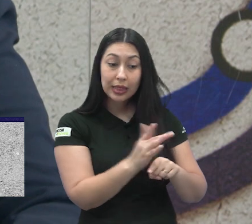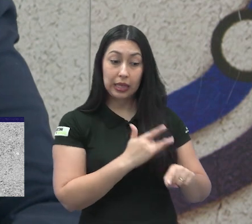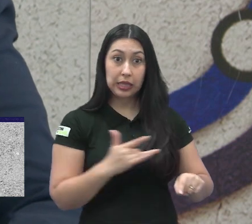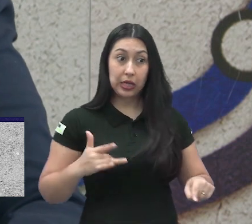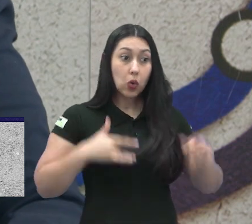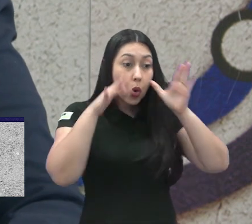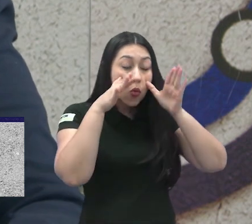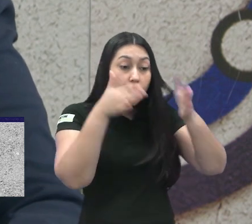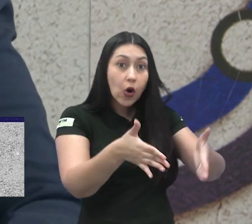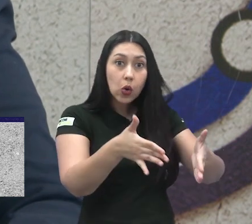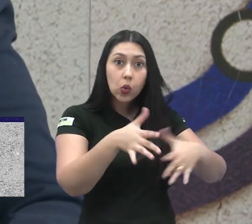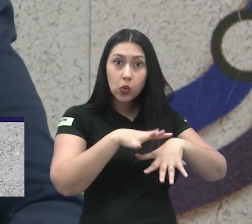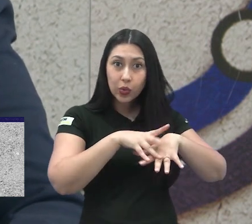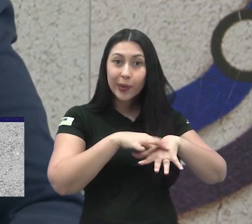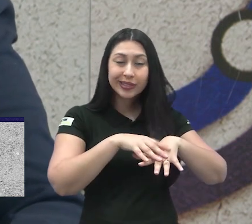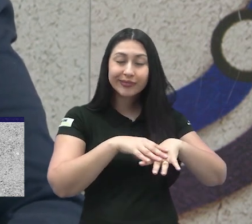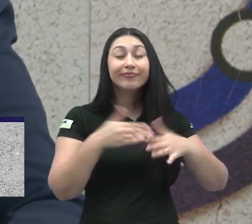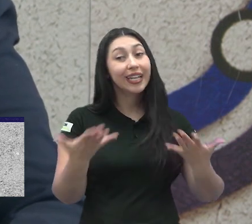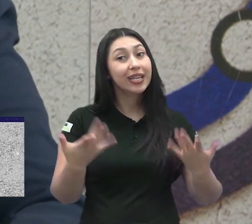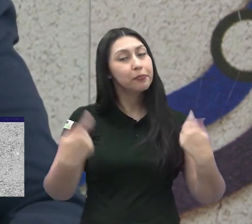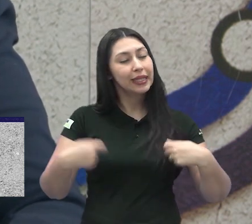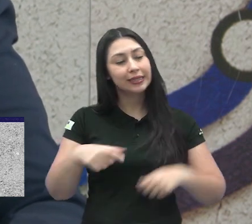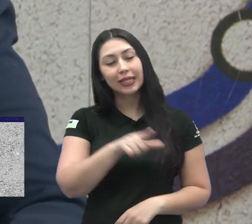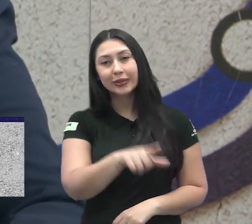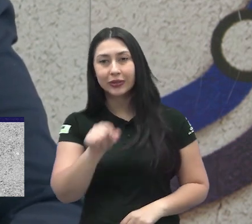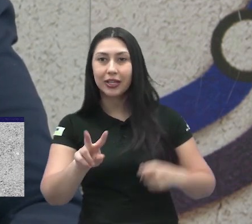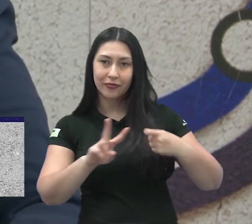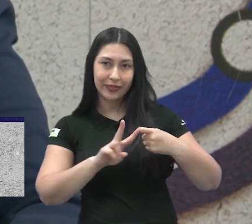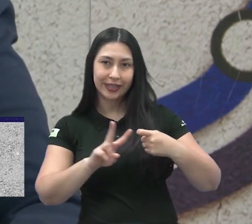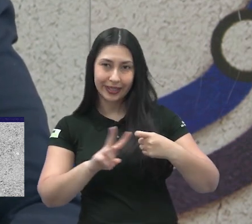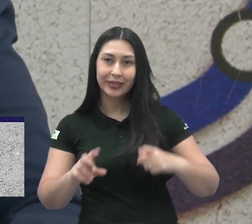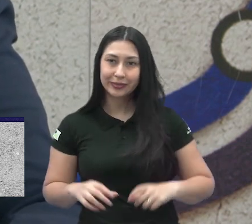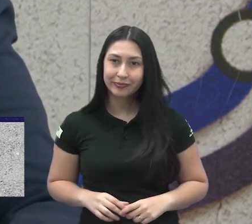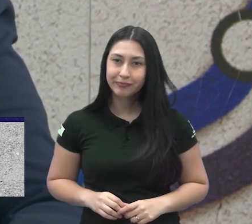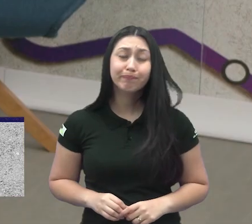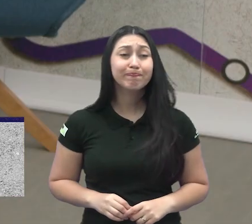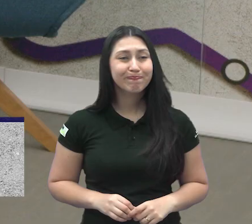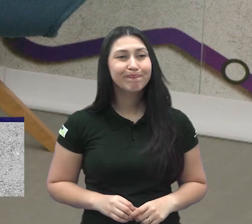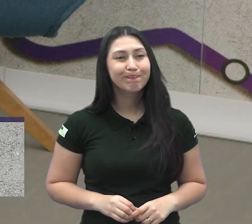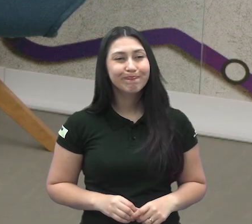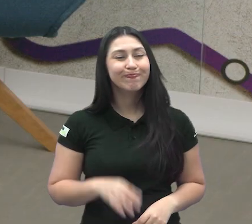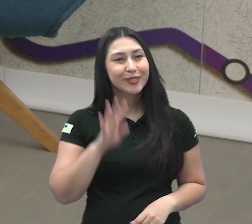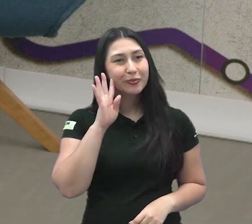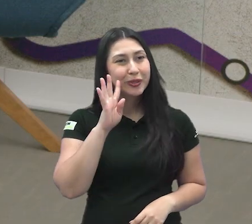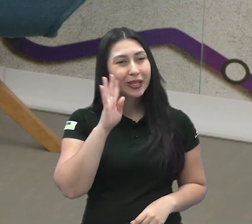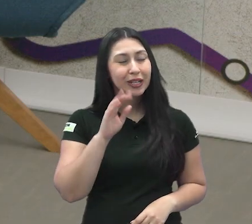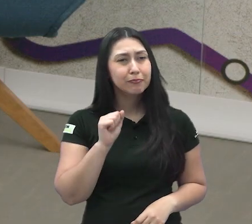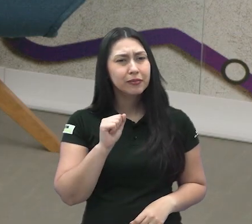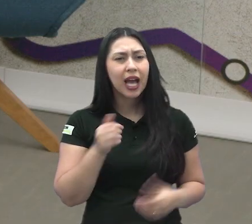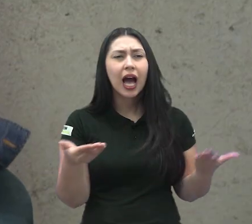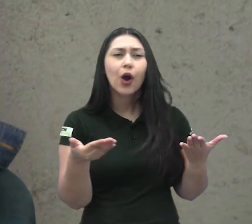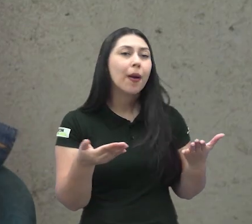né, aí realmente bacana. Seria a veterinária. Muito bacana. Bruna, e